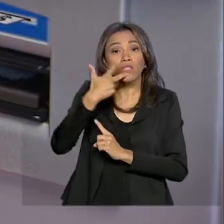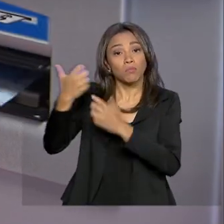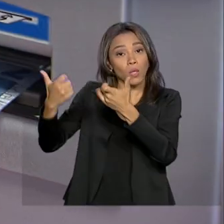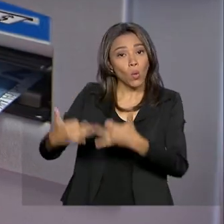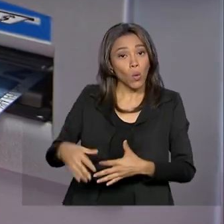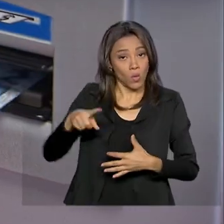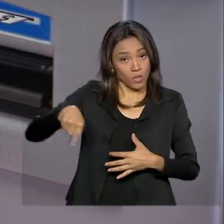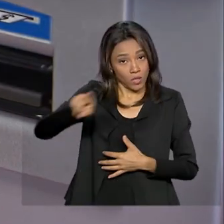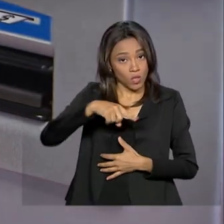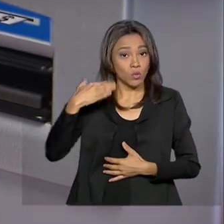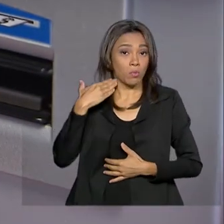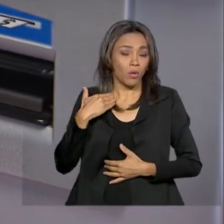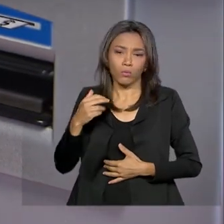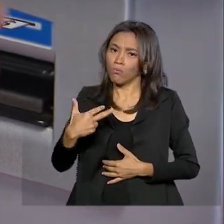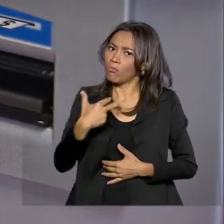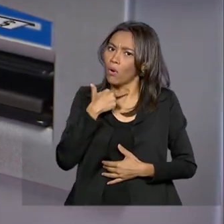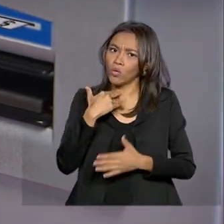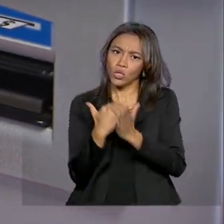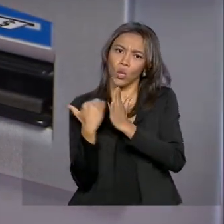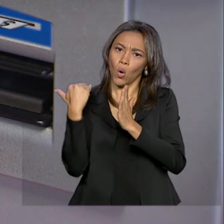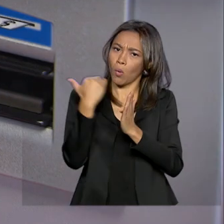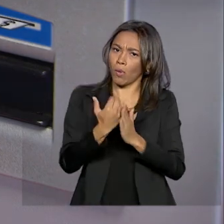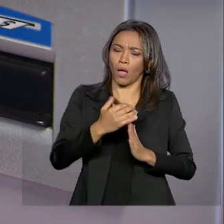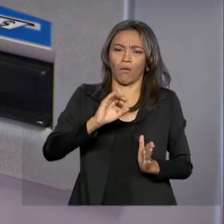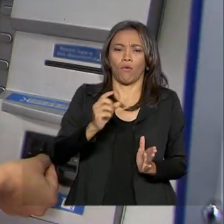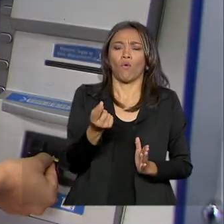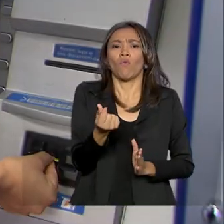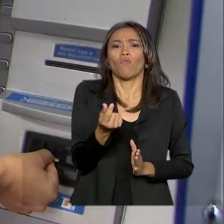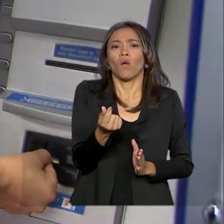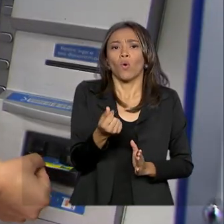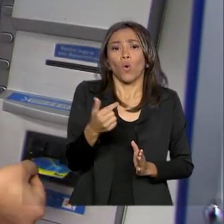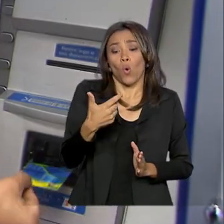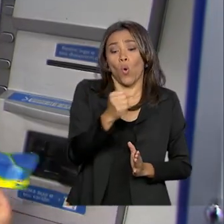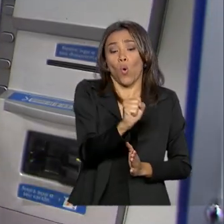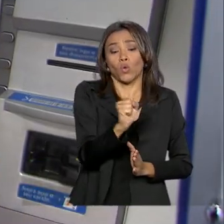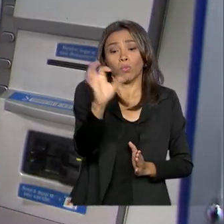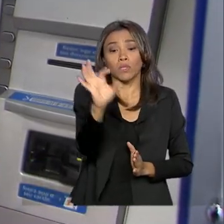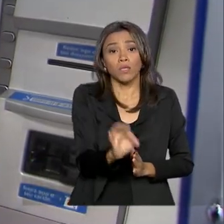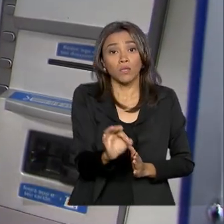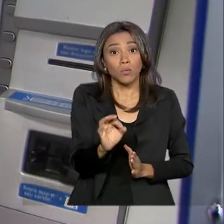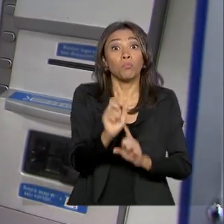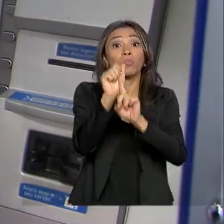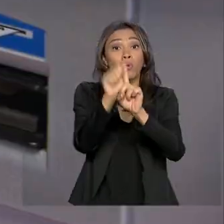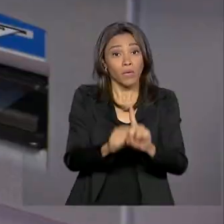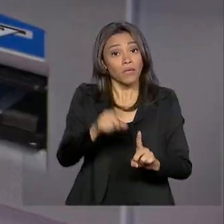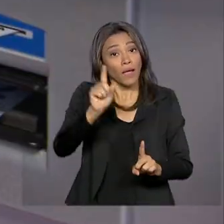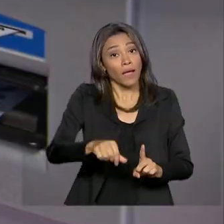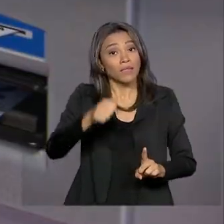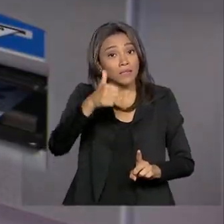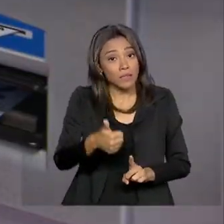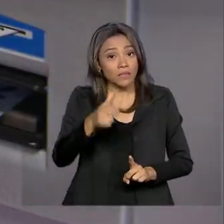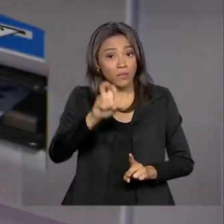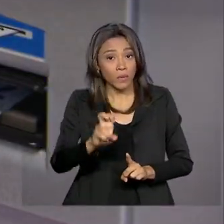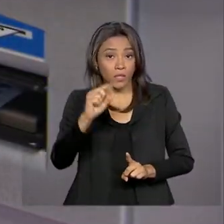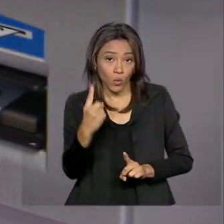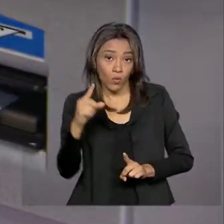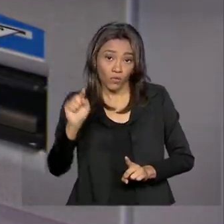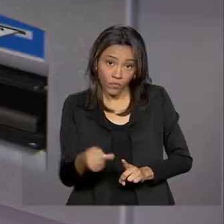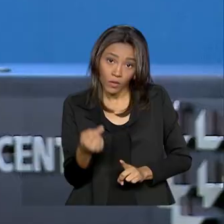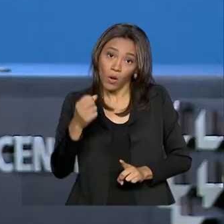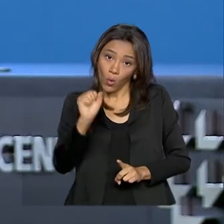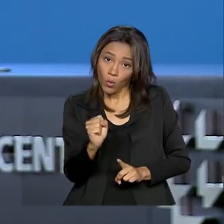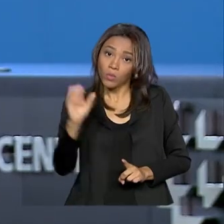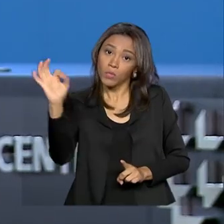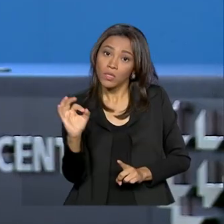poderão cobrar taxas superiores a 8% ao mês, o equivalente a 151,8% ao